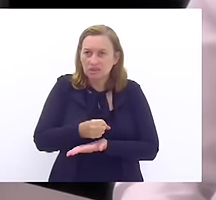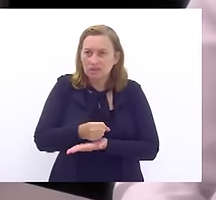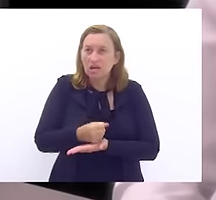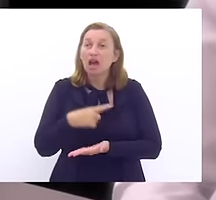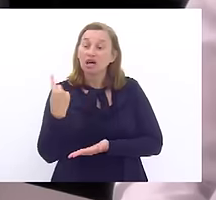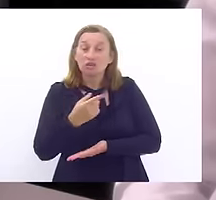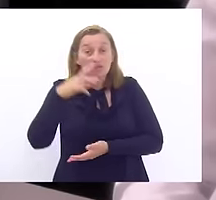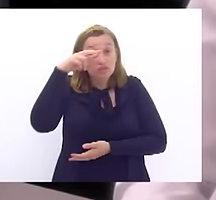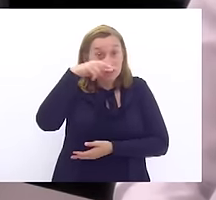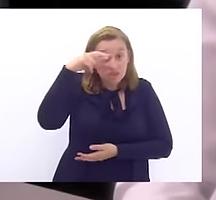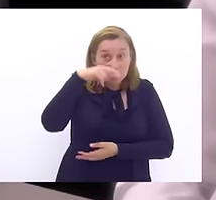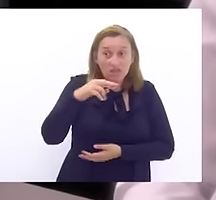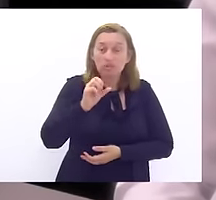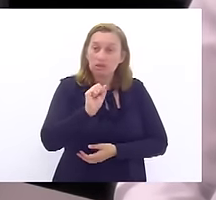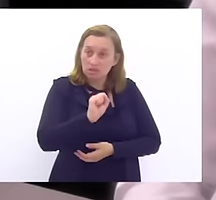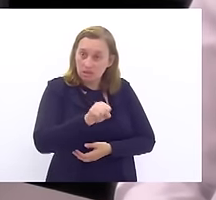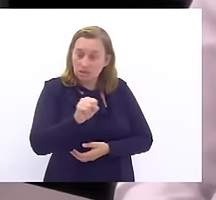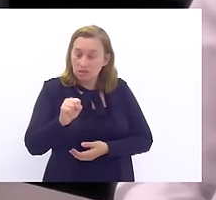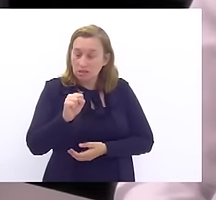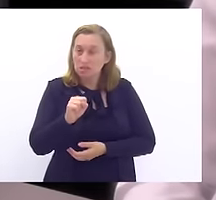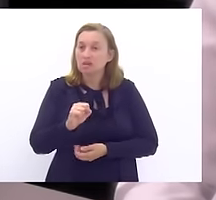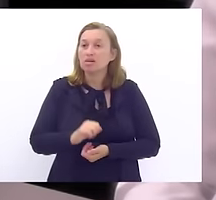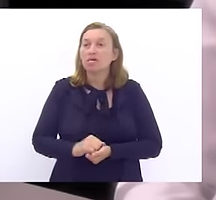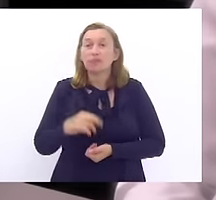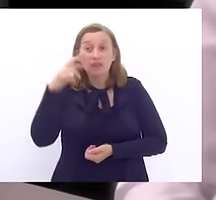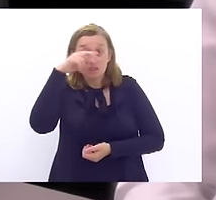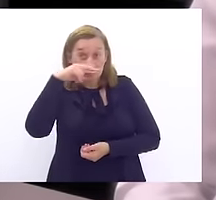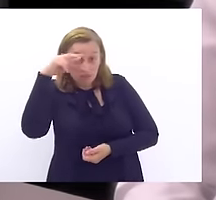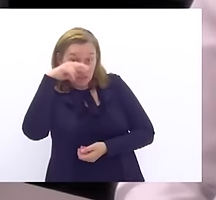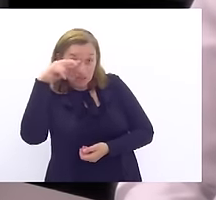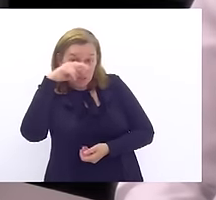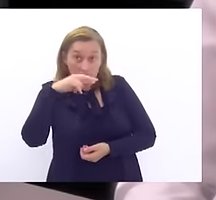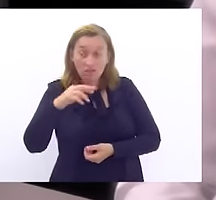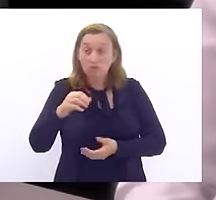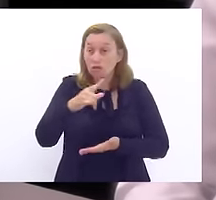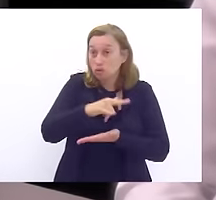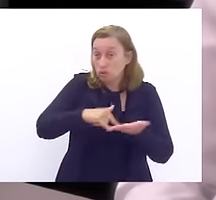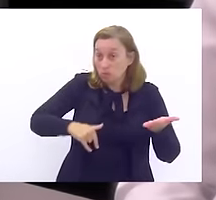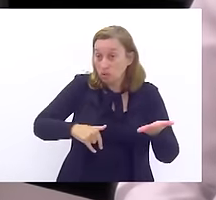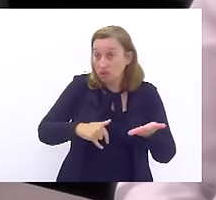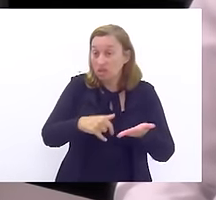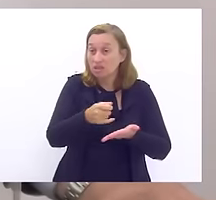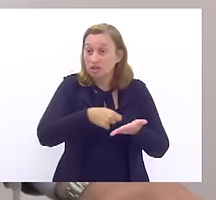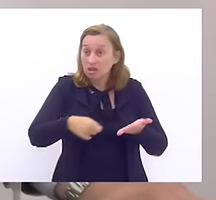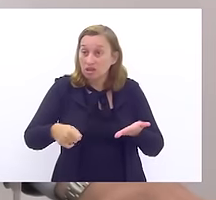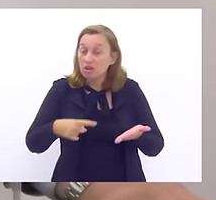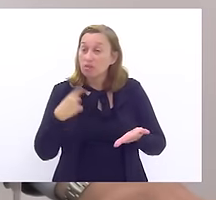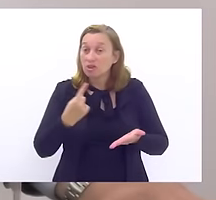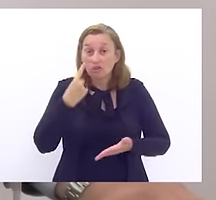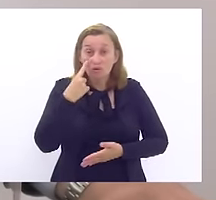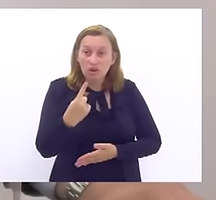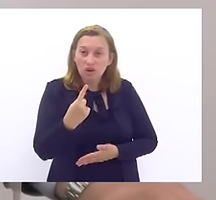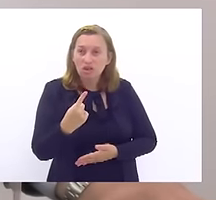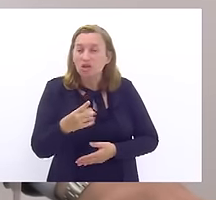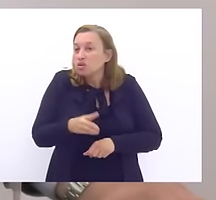base foi a nossa fiscalização e logo exatamente imagina que essa fiscalização tenha sido devidamente documentada para que nós possamos inclusive